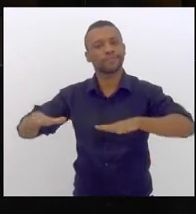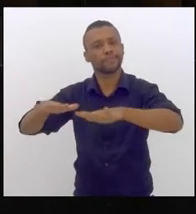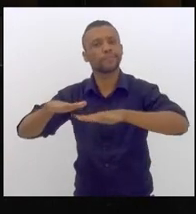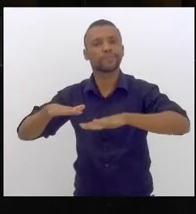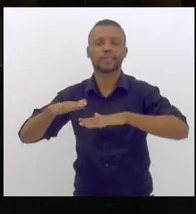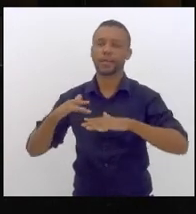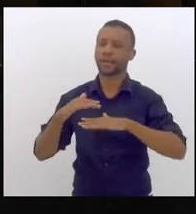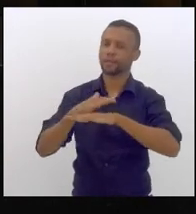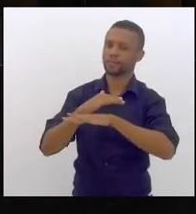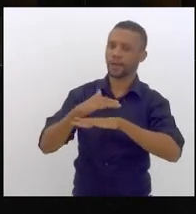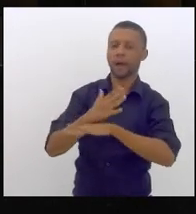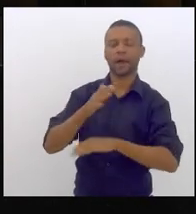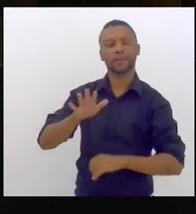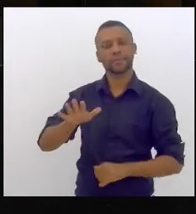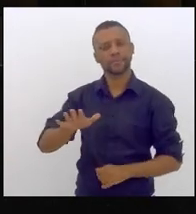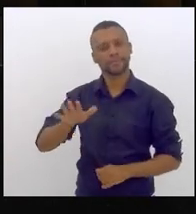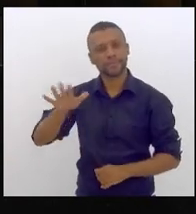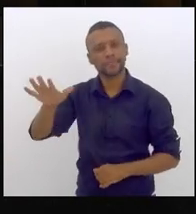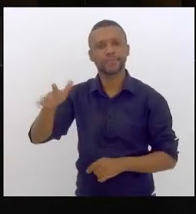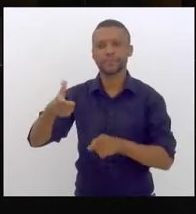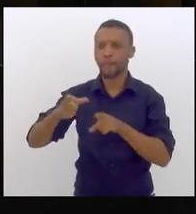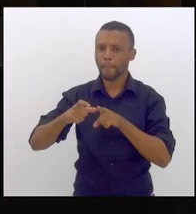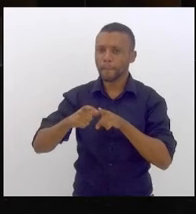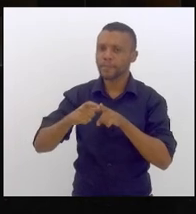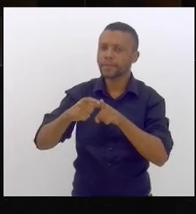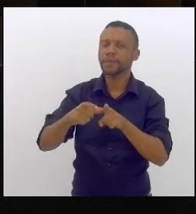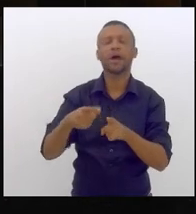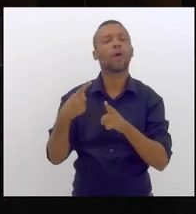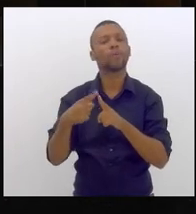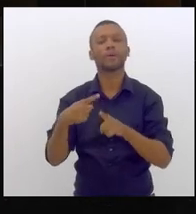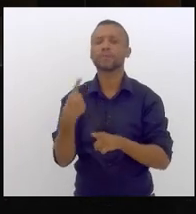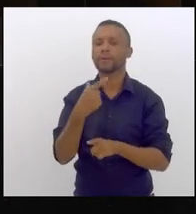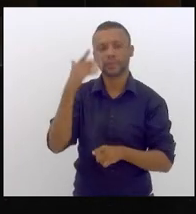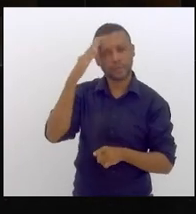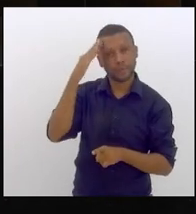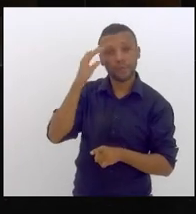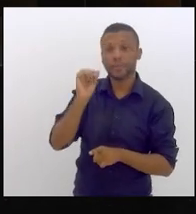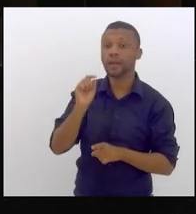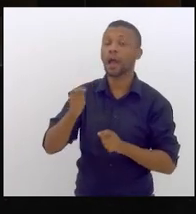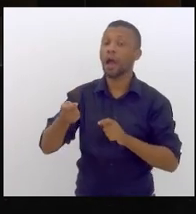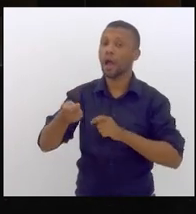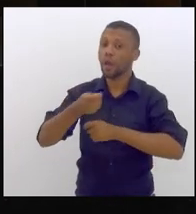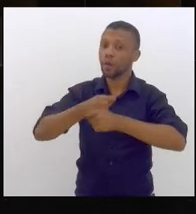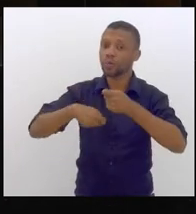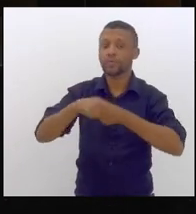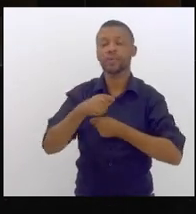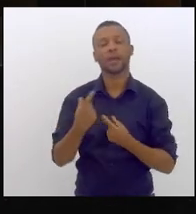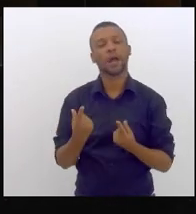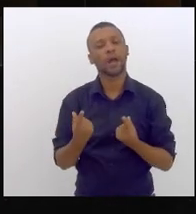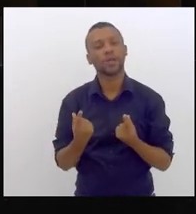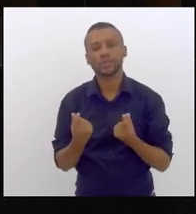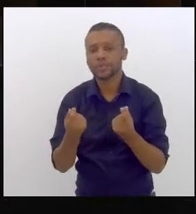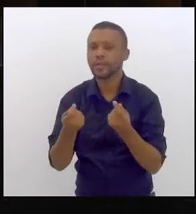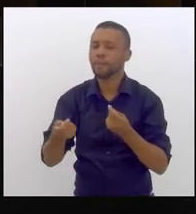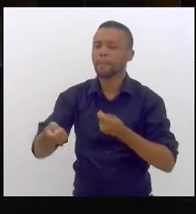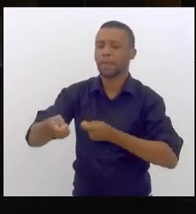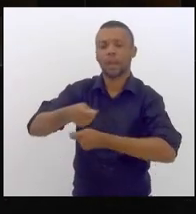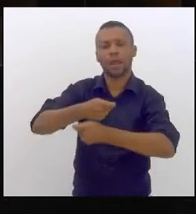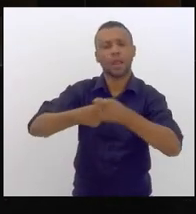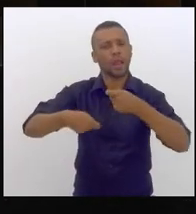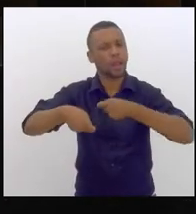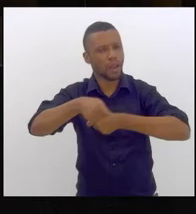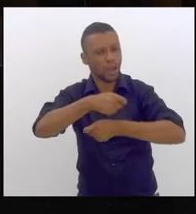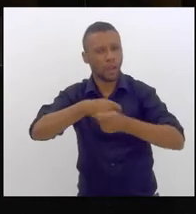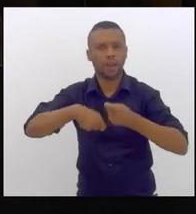cidade, daquela favela, daquela periferia, porque a gente sabe que a economia é dinheiro circulando. Então, nesse sentido,